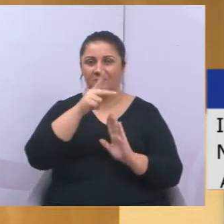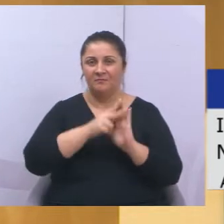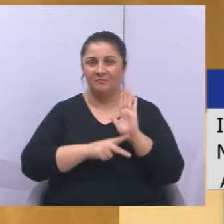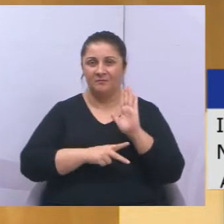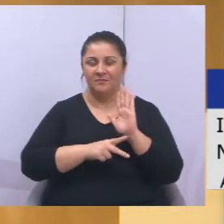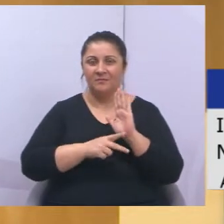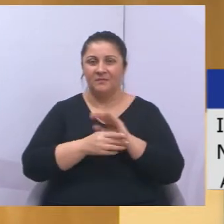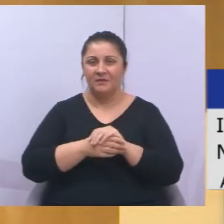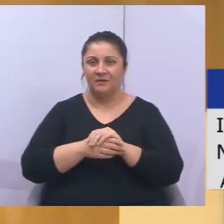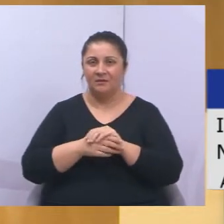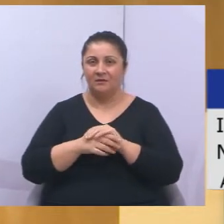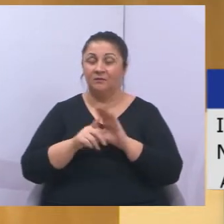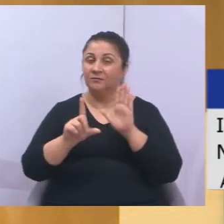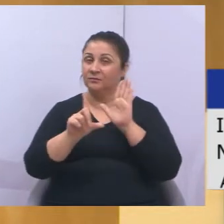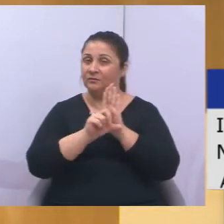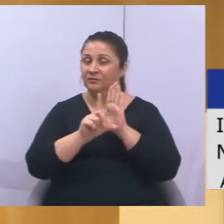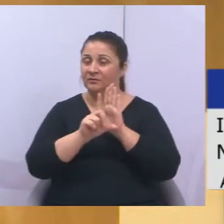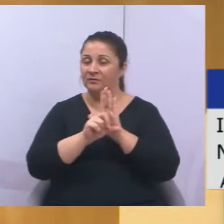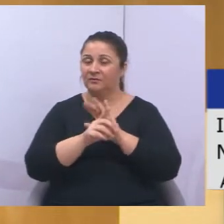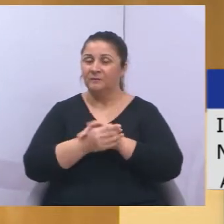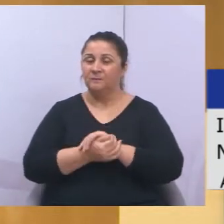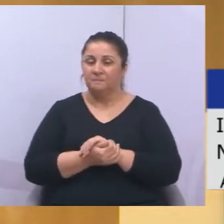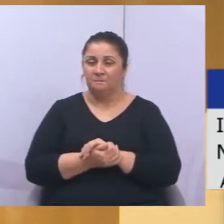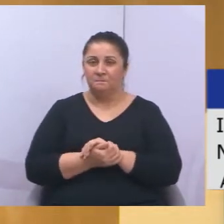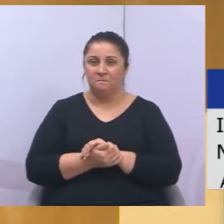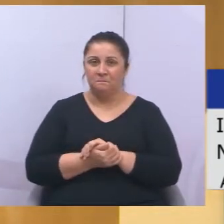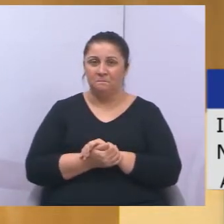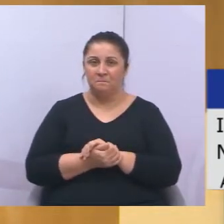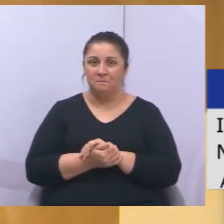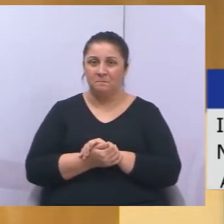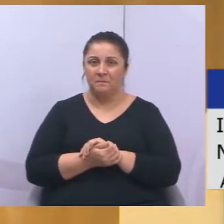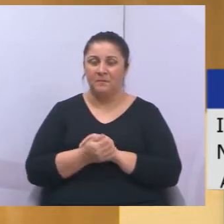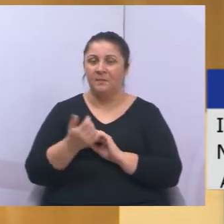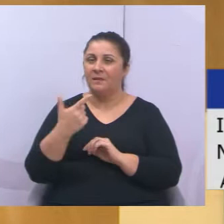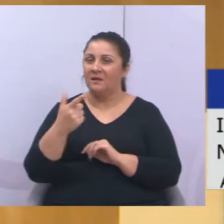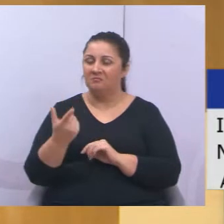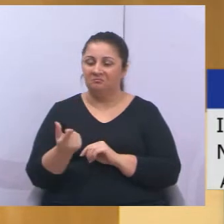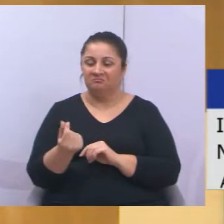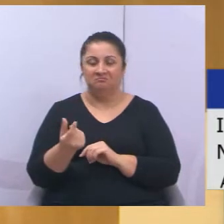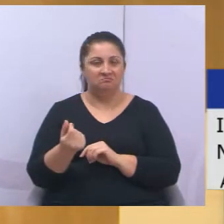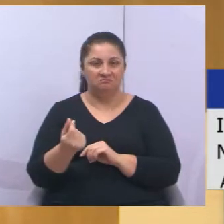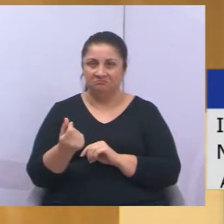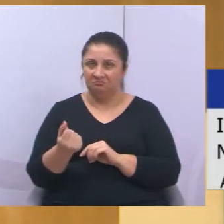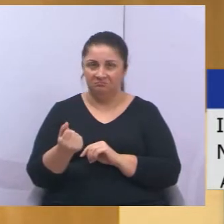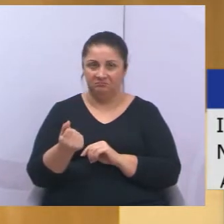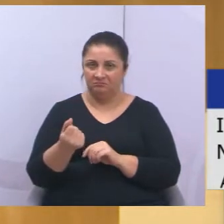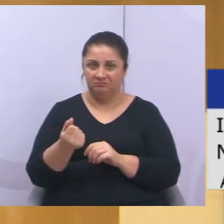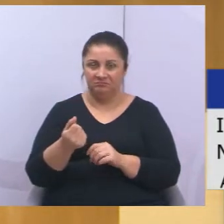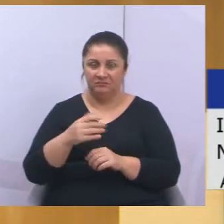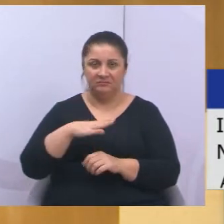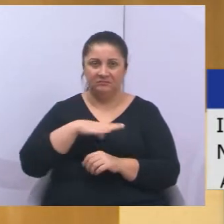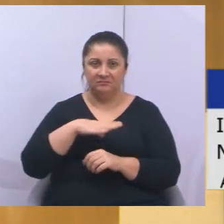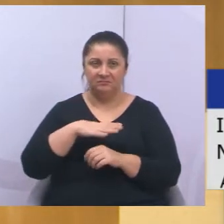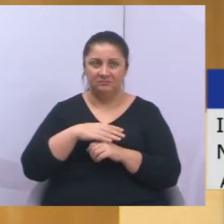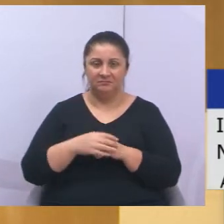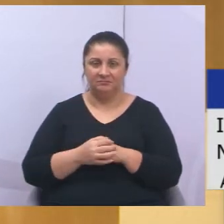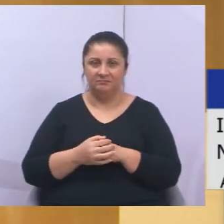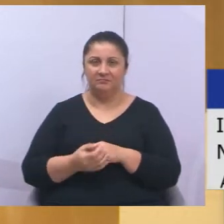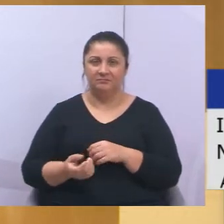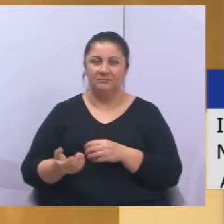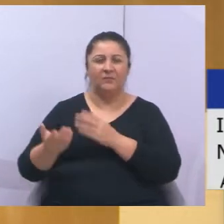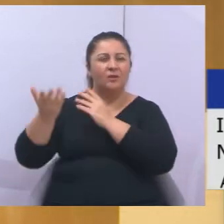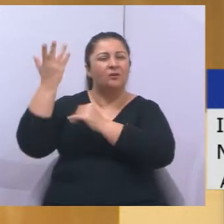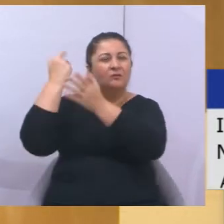competência legislativa, e esse projeto não dá custo ao município nenhum. De Volta à Inocência é comemorado